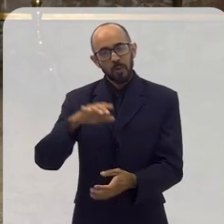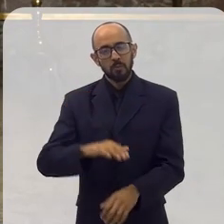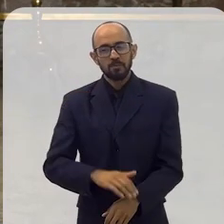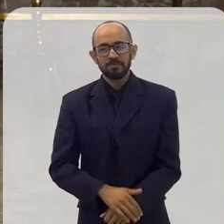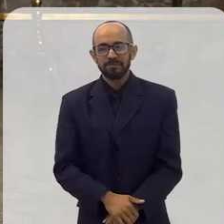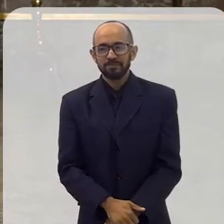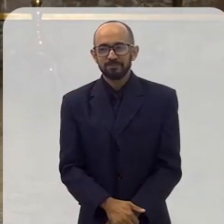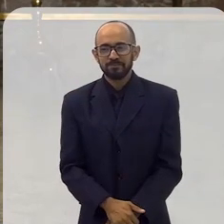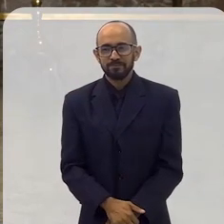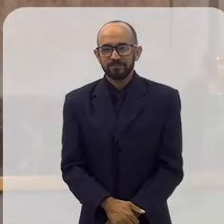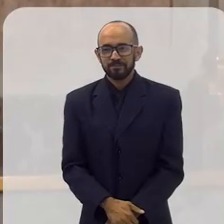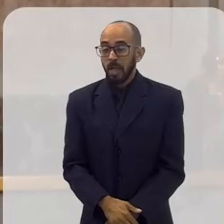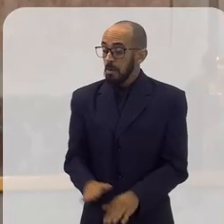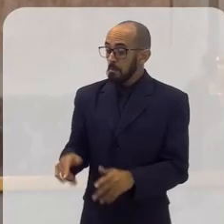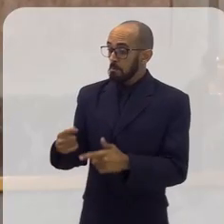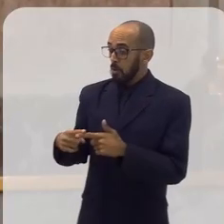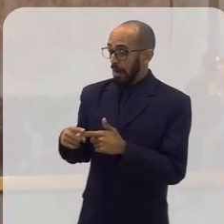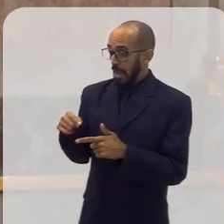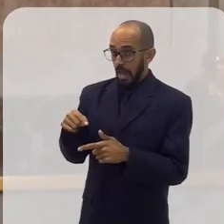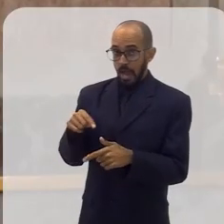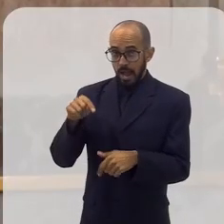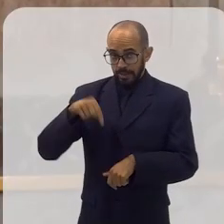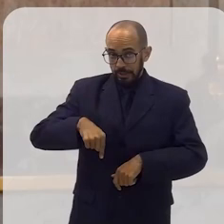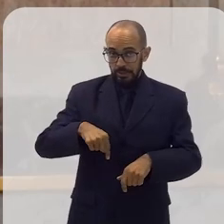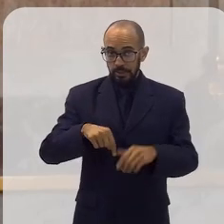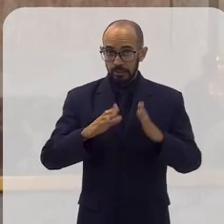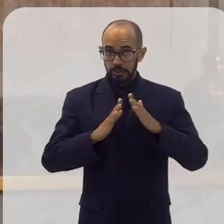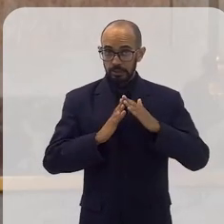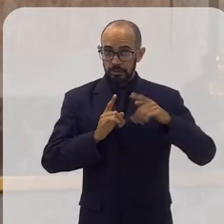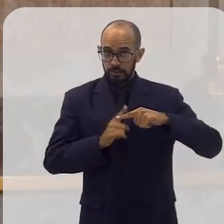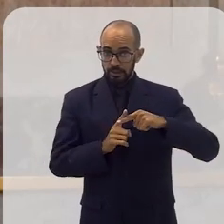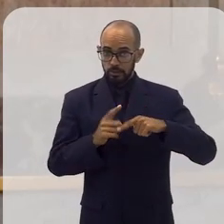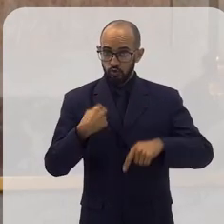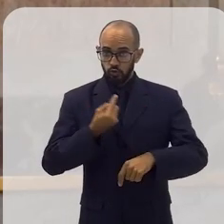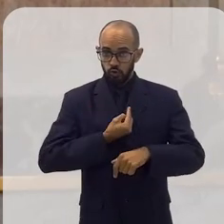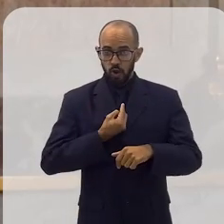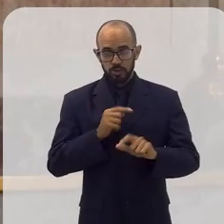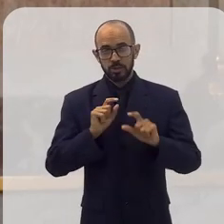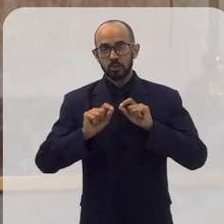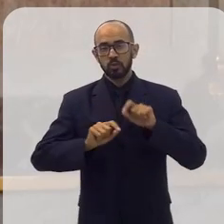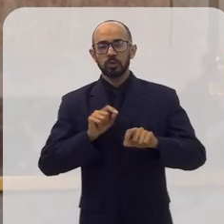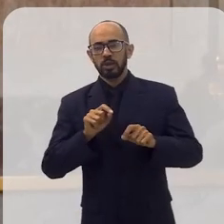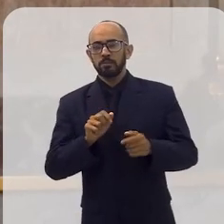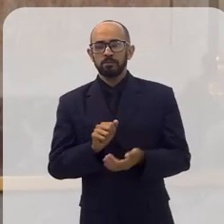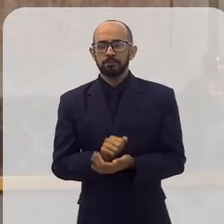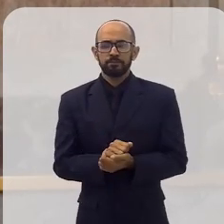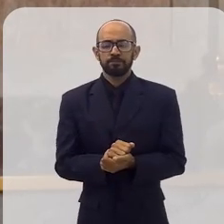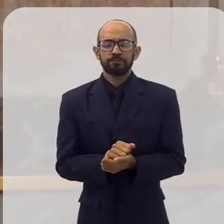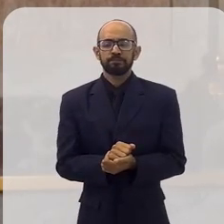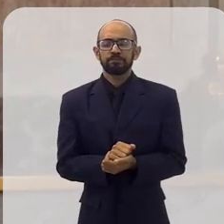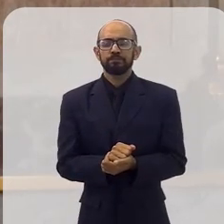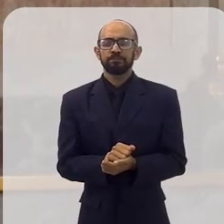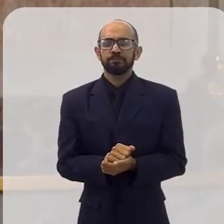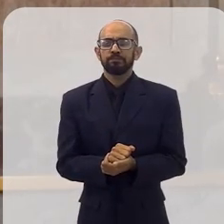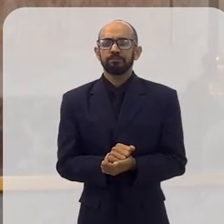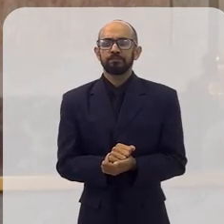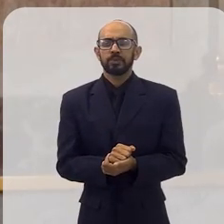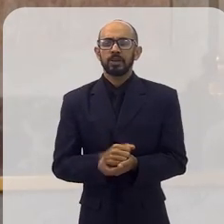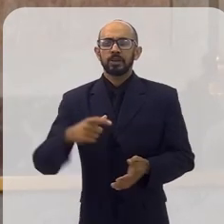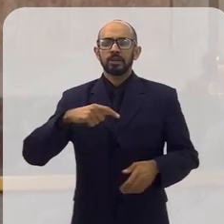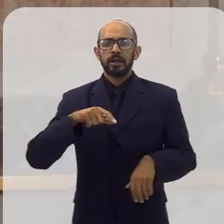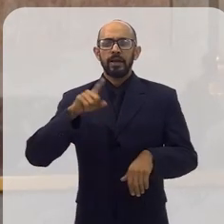Um médico espiritual. Tá. Porque aqui em nossa igreja, São João Crisóstomo disse que na igreja